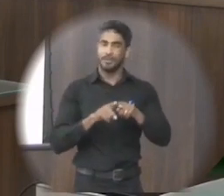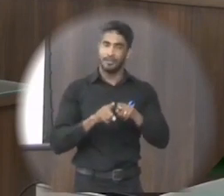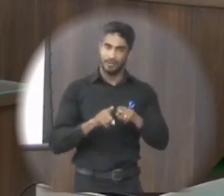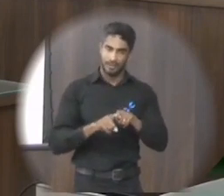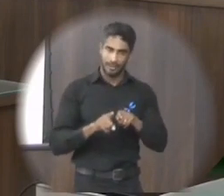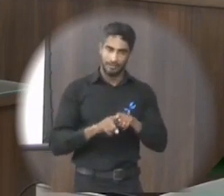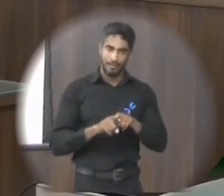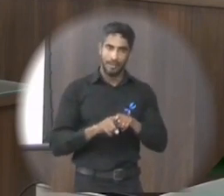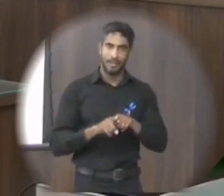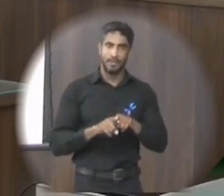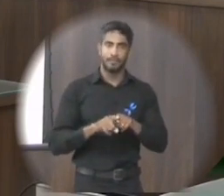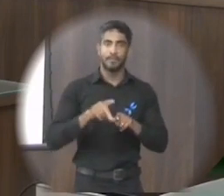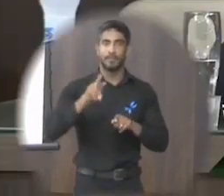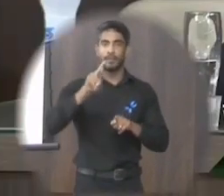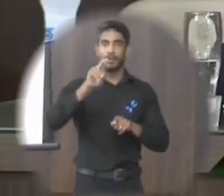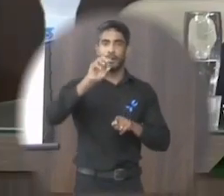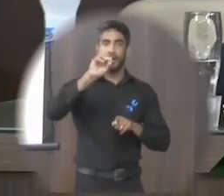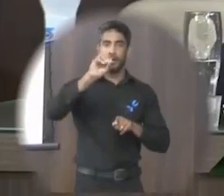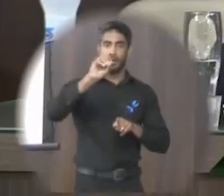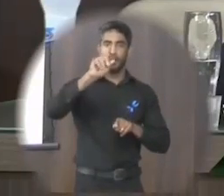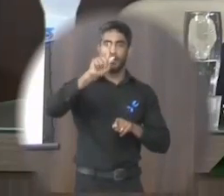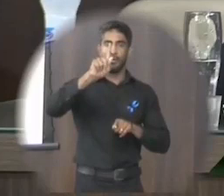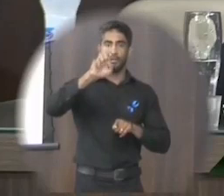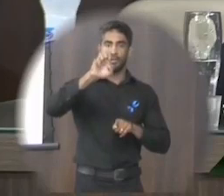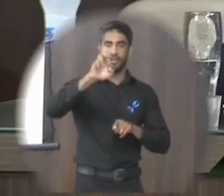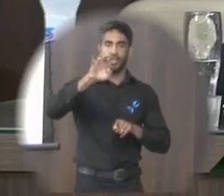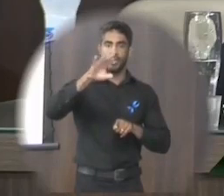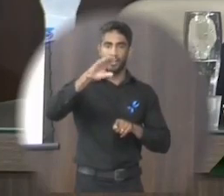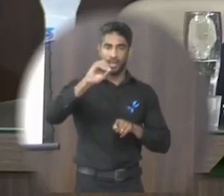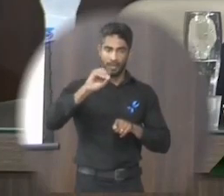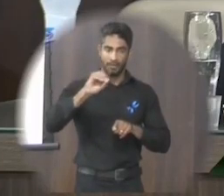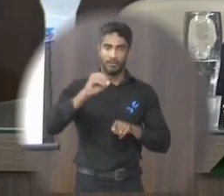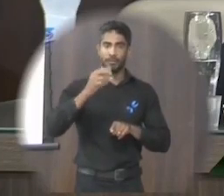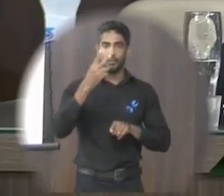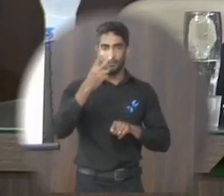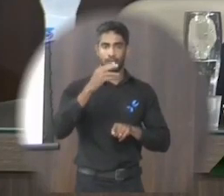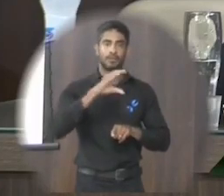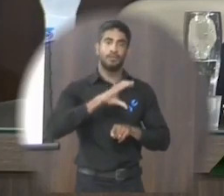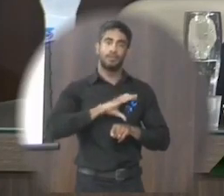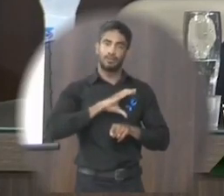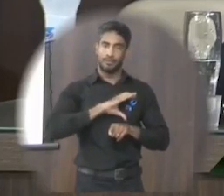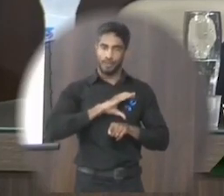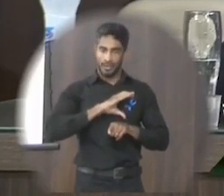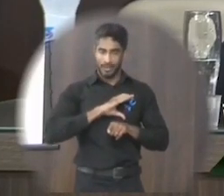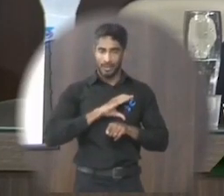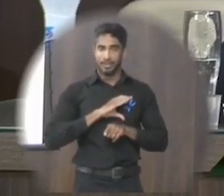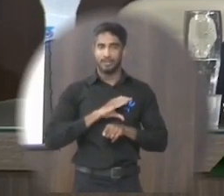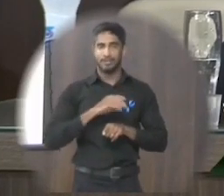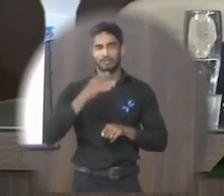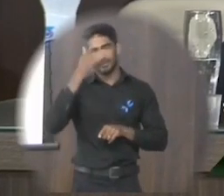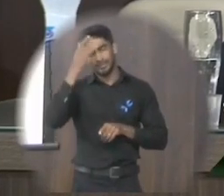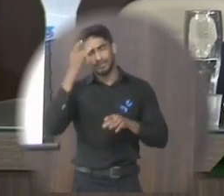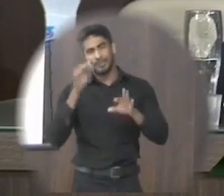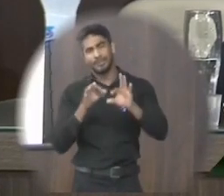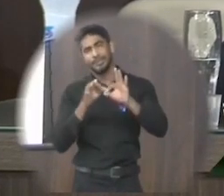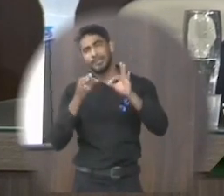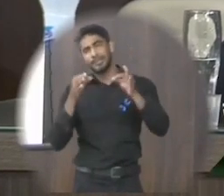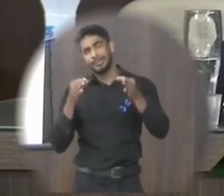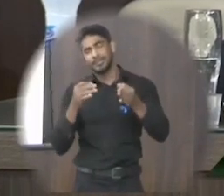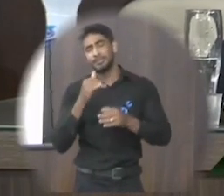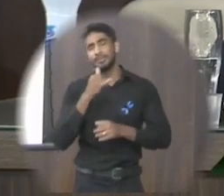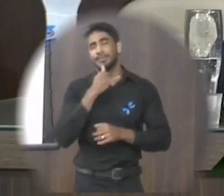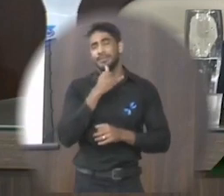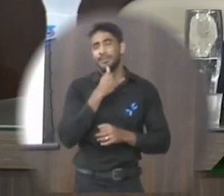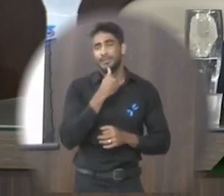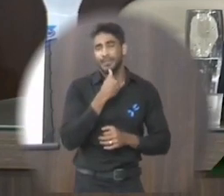foi para Rogério, né, irmão de dois colegas nossos civis. Rogério é uma pessoa humilde, simples, né?